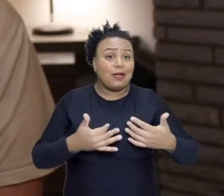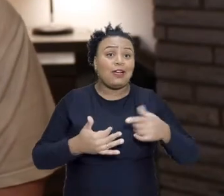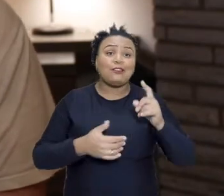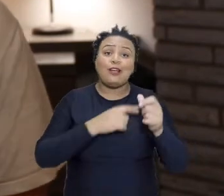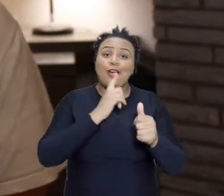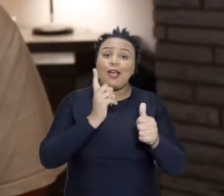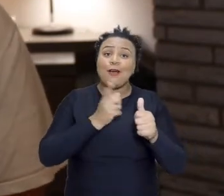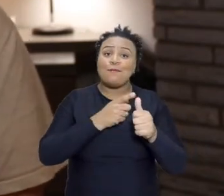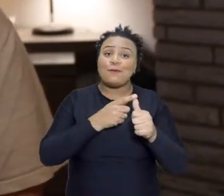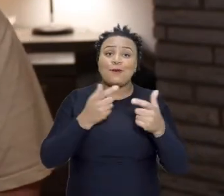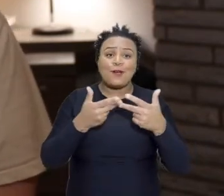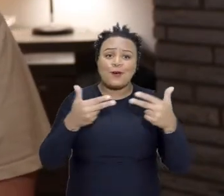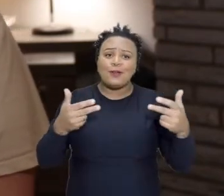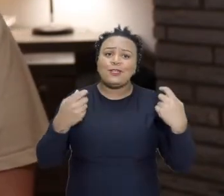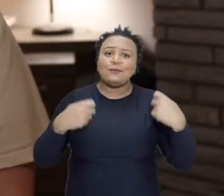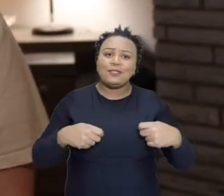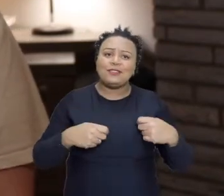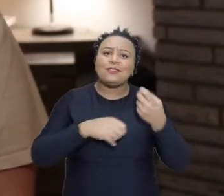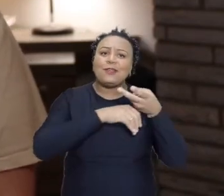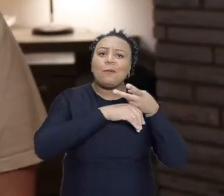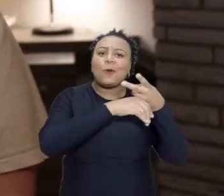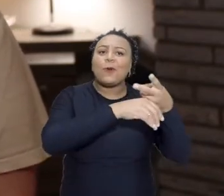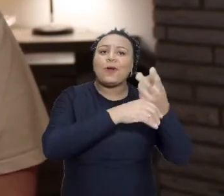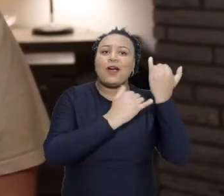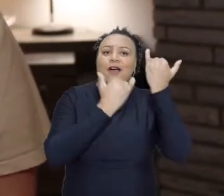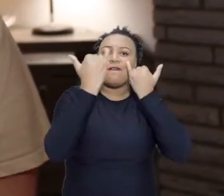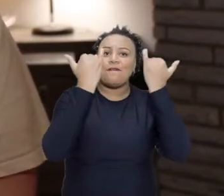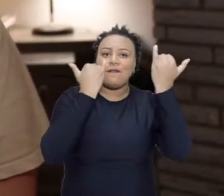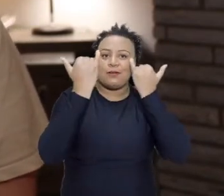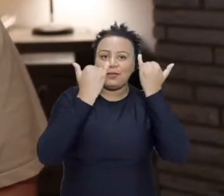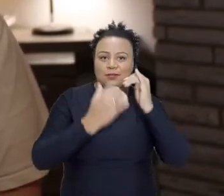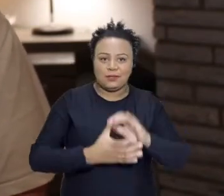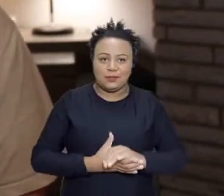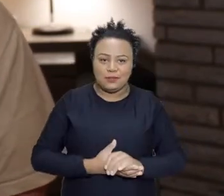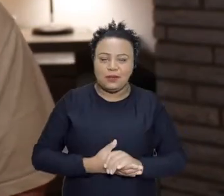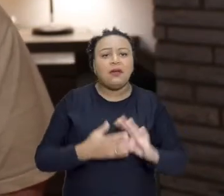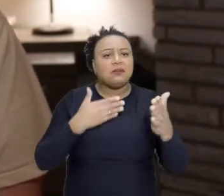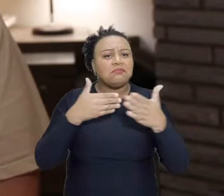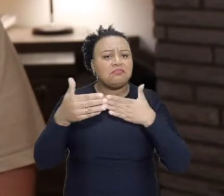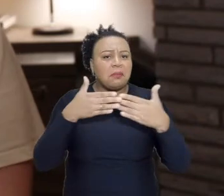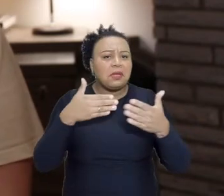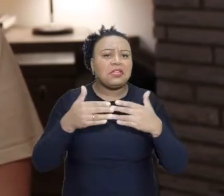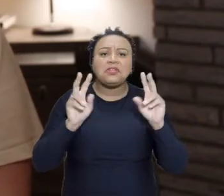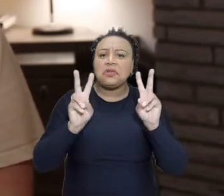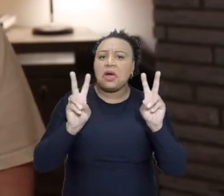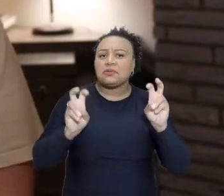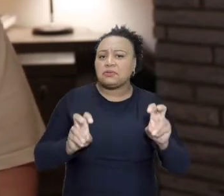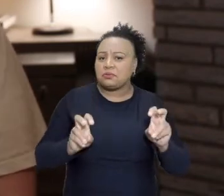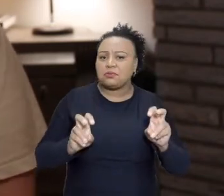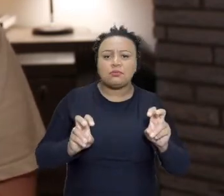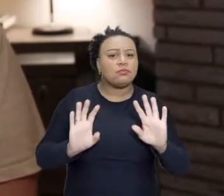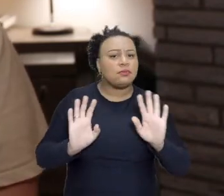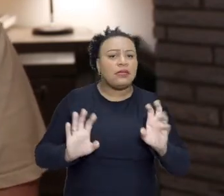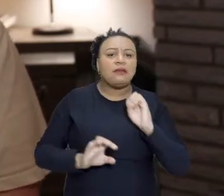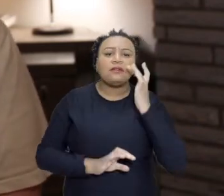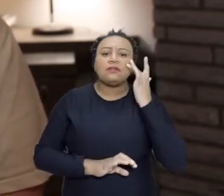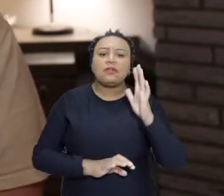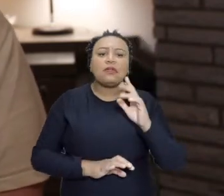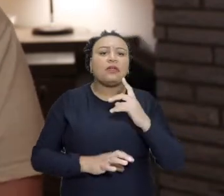você tem que ir atrás, independente do que for. sei lá,